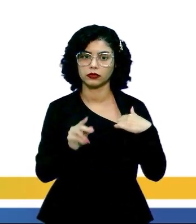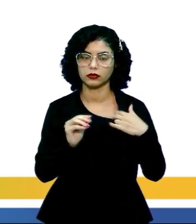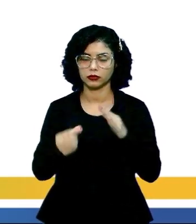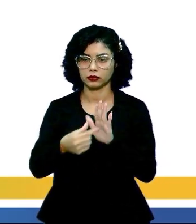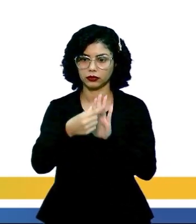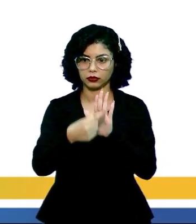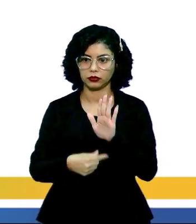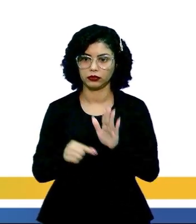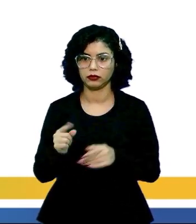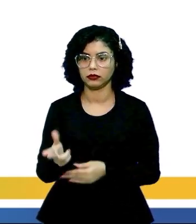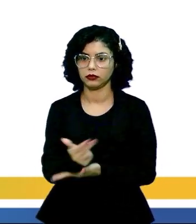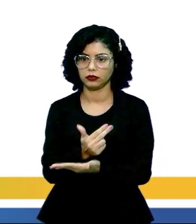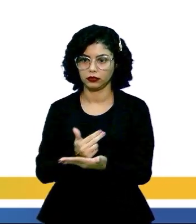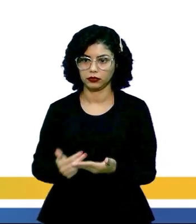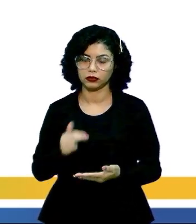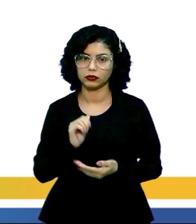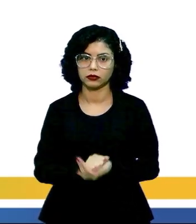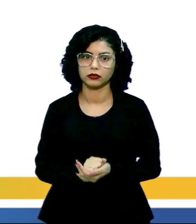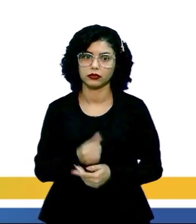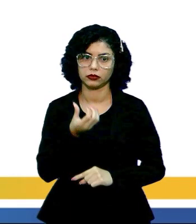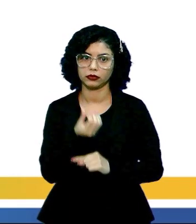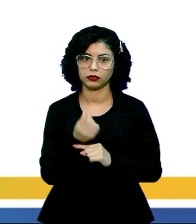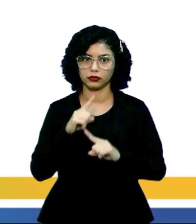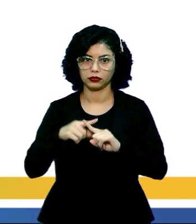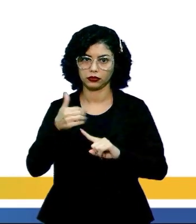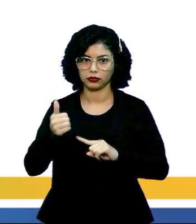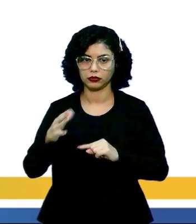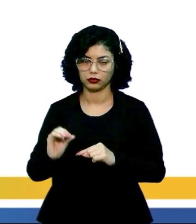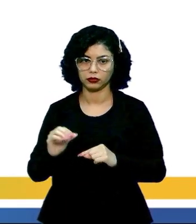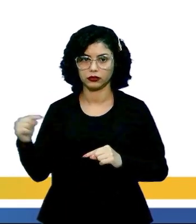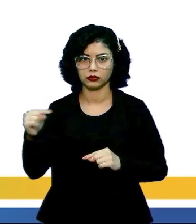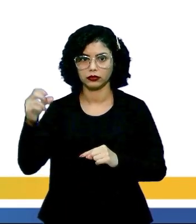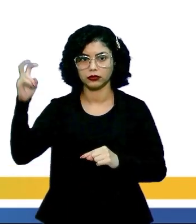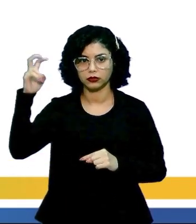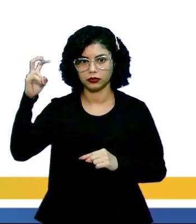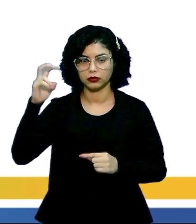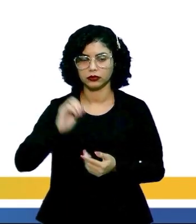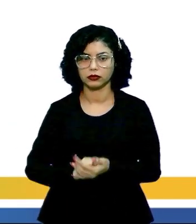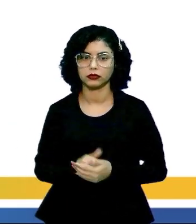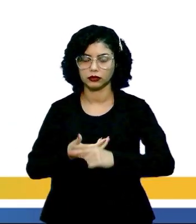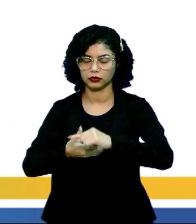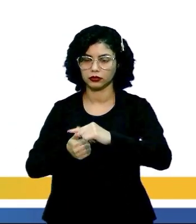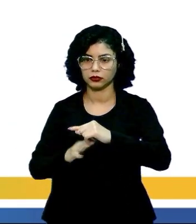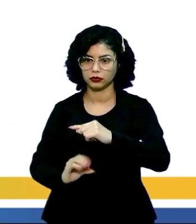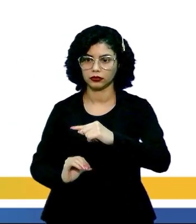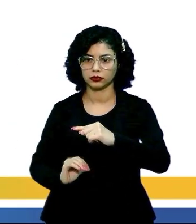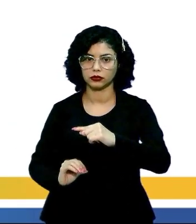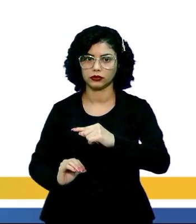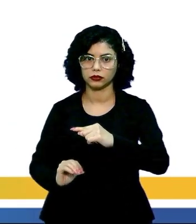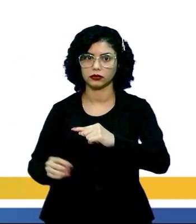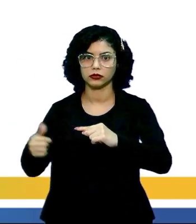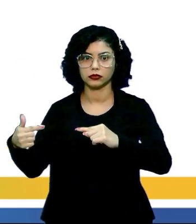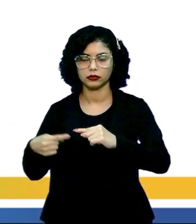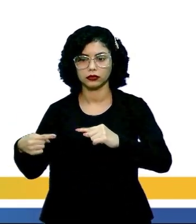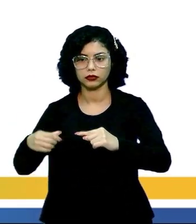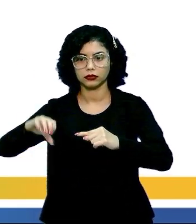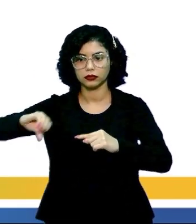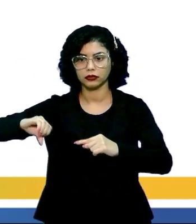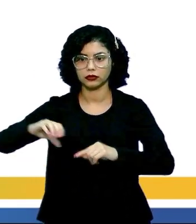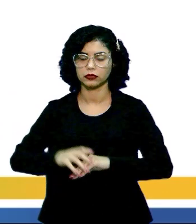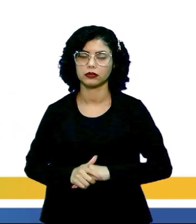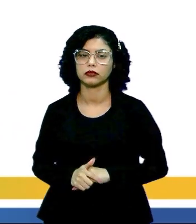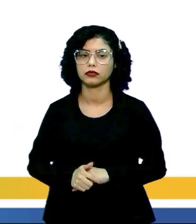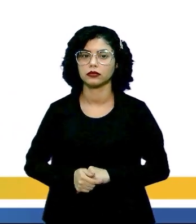representado lá no desenho. 6 vezes 10 elevado a menos 5 dividido por 10 elevado a